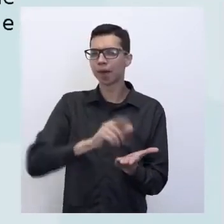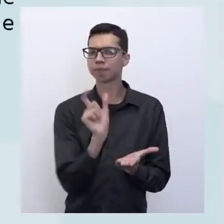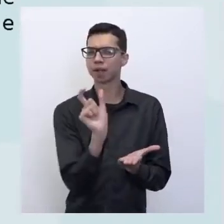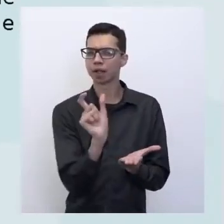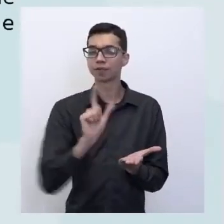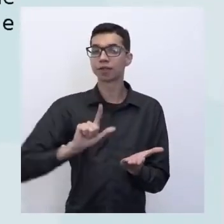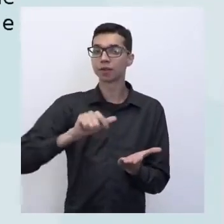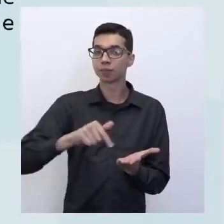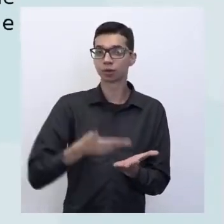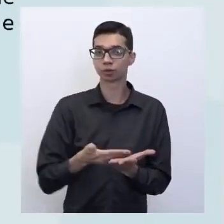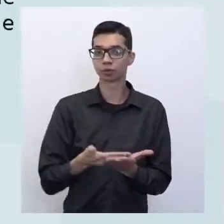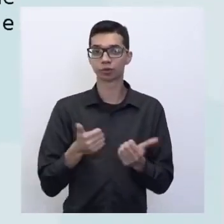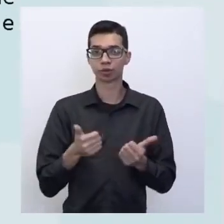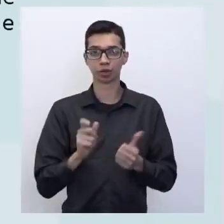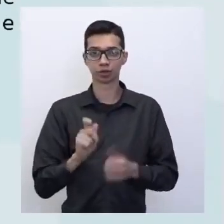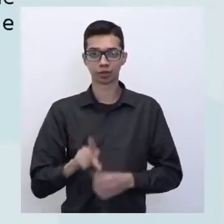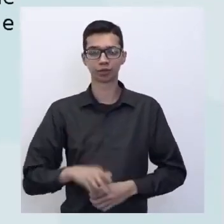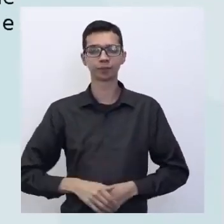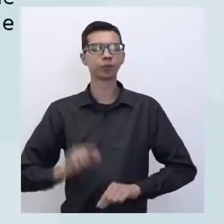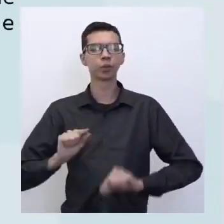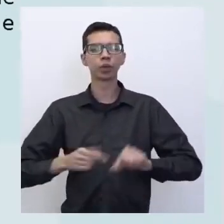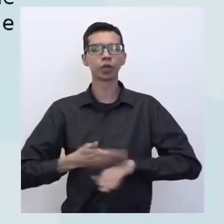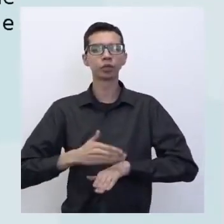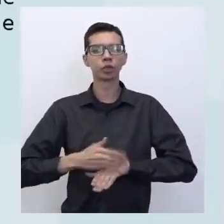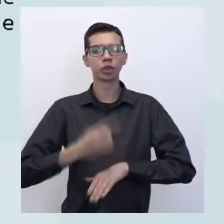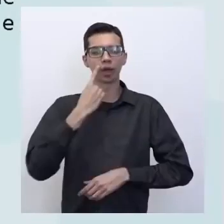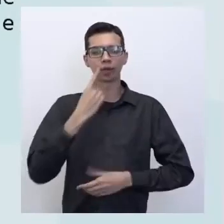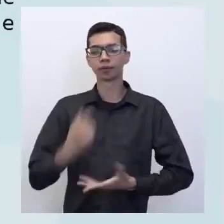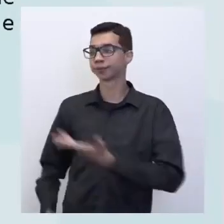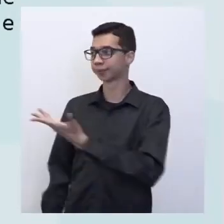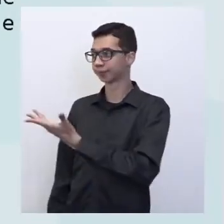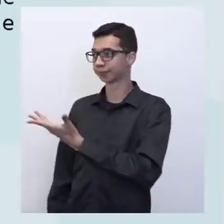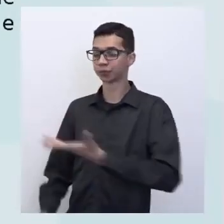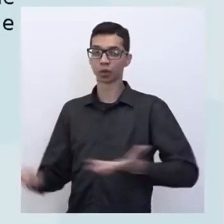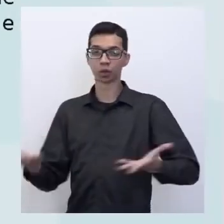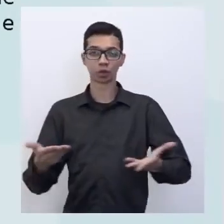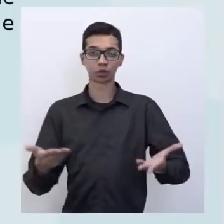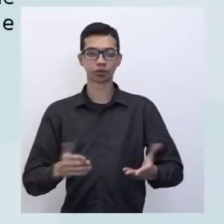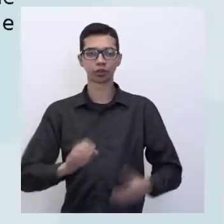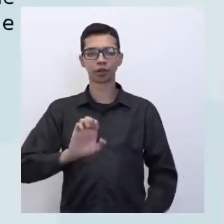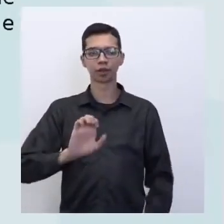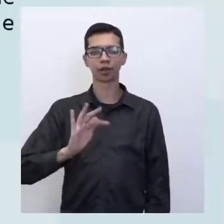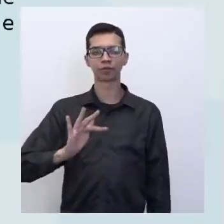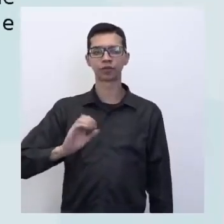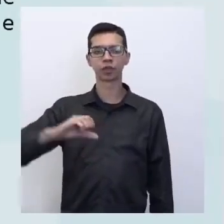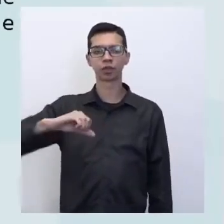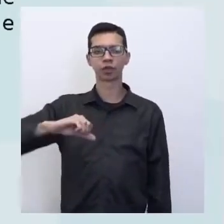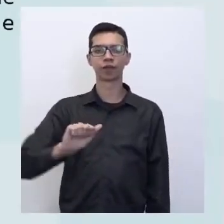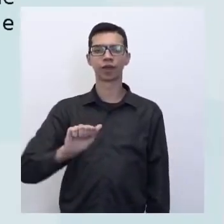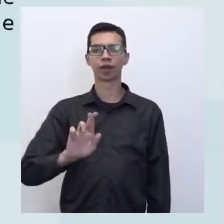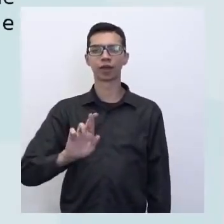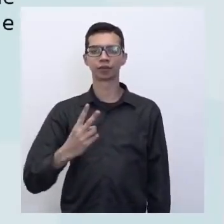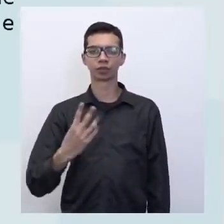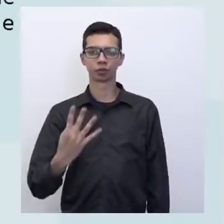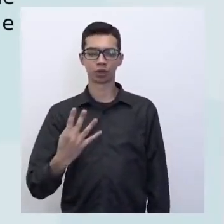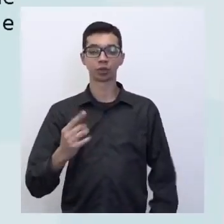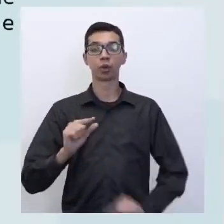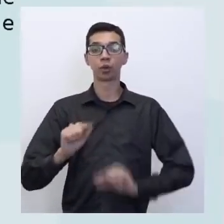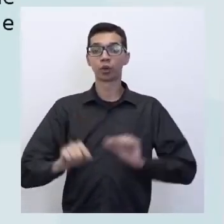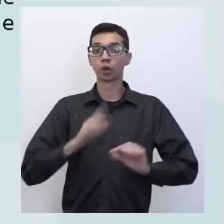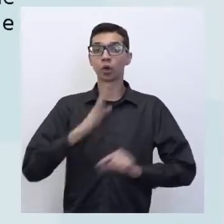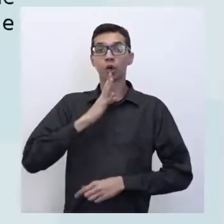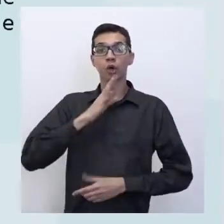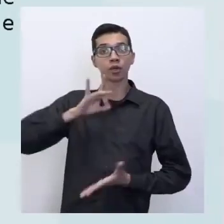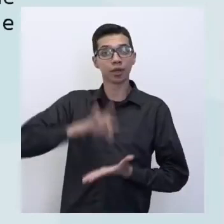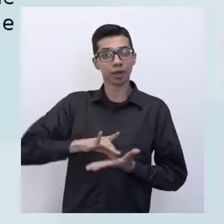A habilidade que a gente vai trabalhar hoje é EF09, AR24, reconhecer e apreciar artistas,